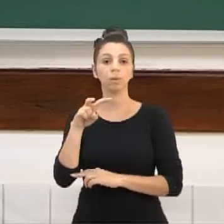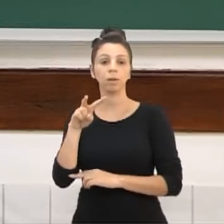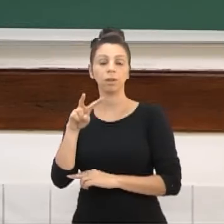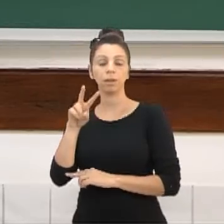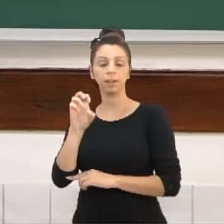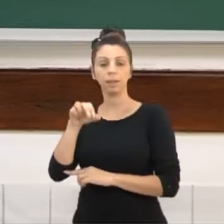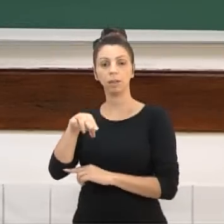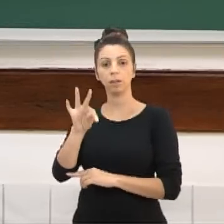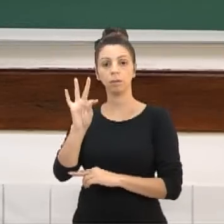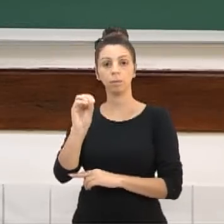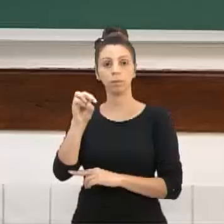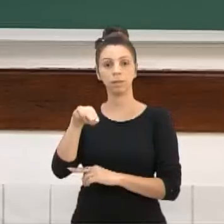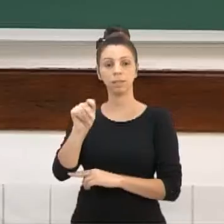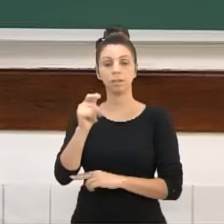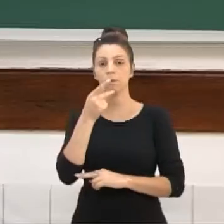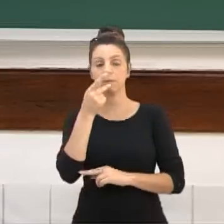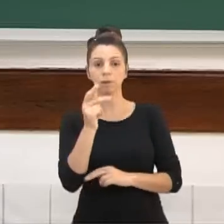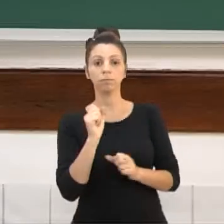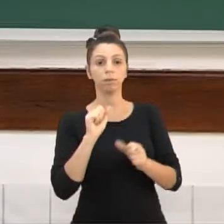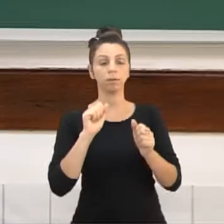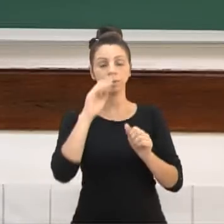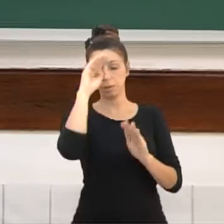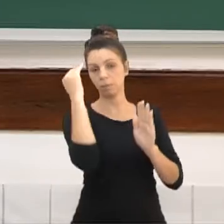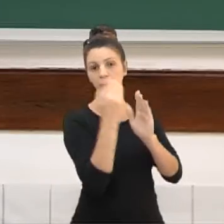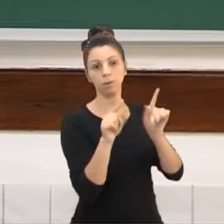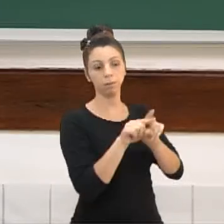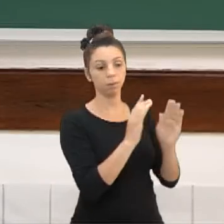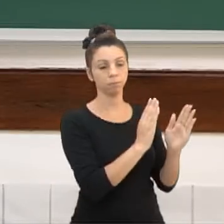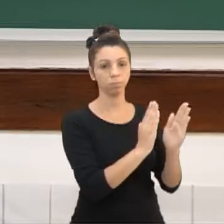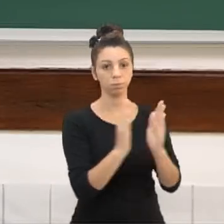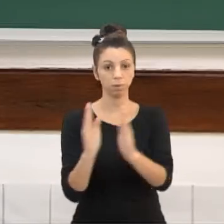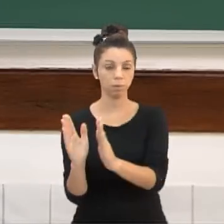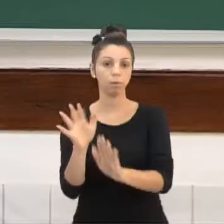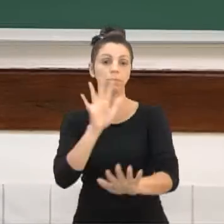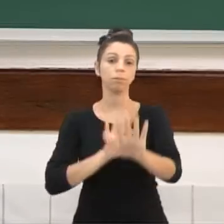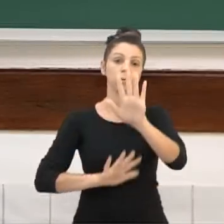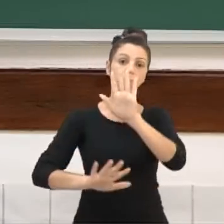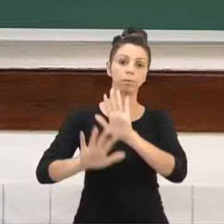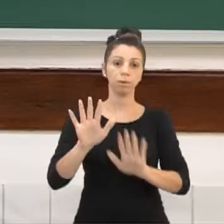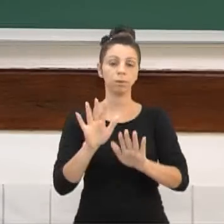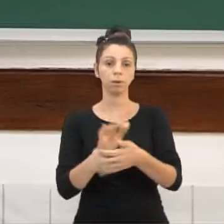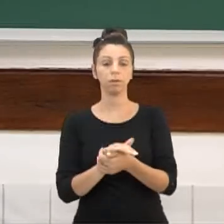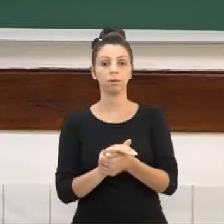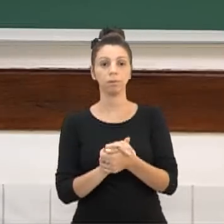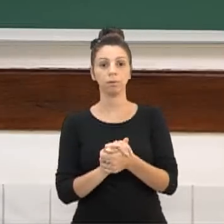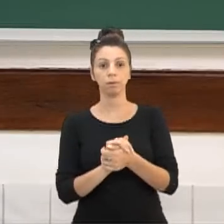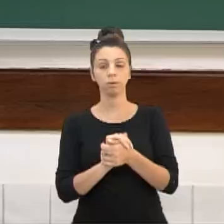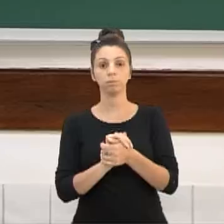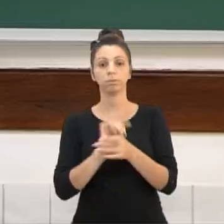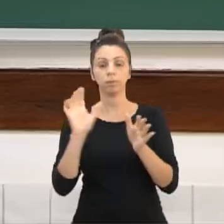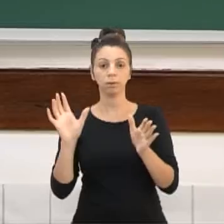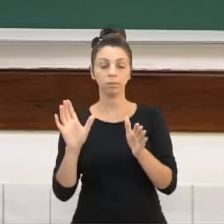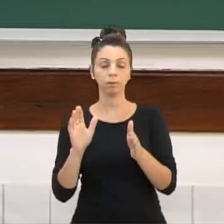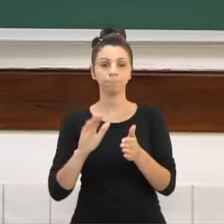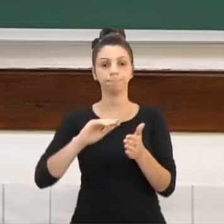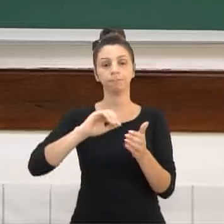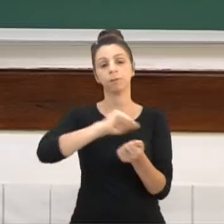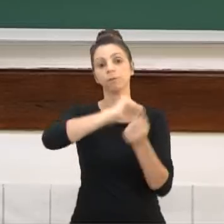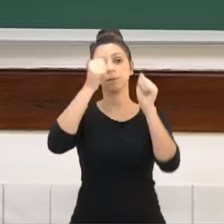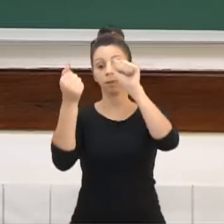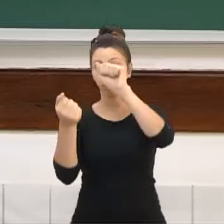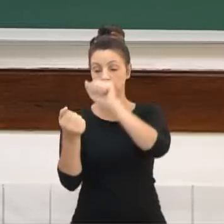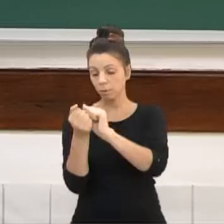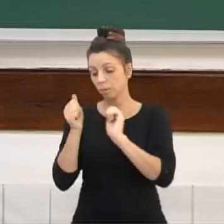fala, respeitar as pausas, né? Vimos aí que tem que tomar cuidado com a adequação vocabular, né? A que público